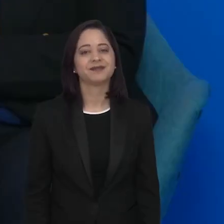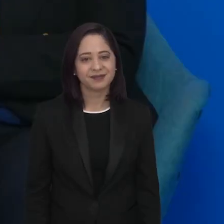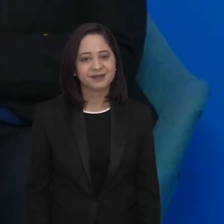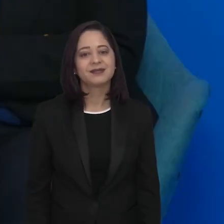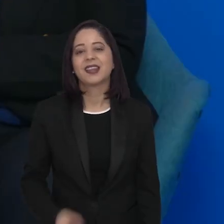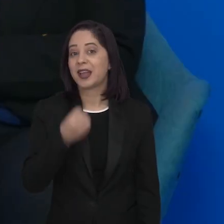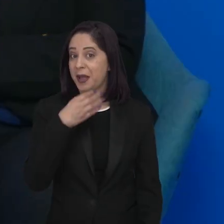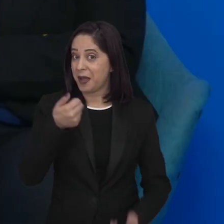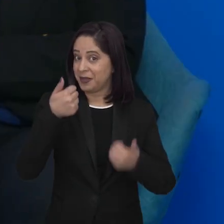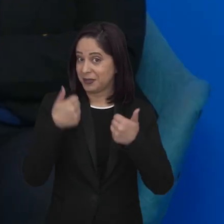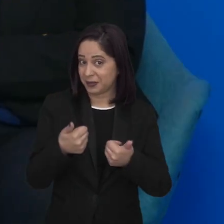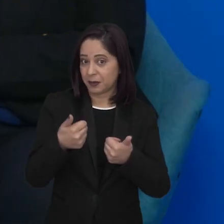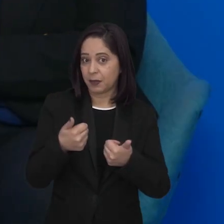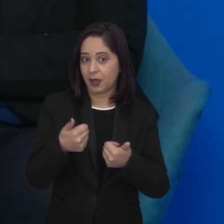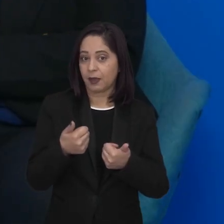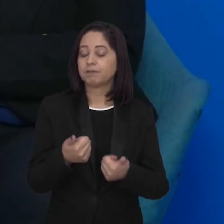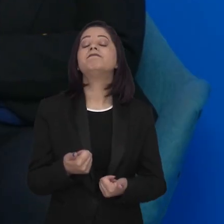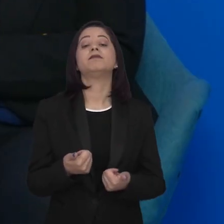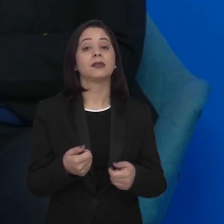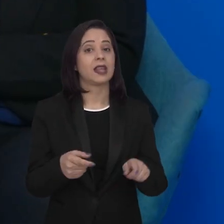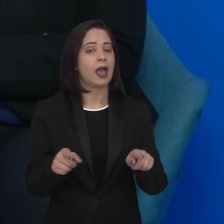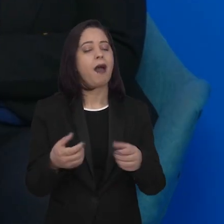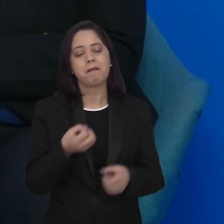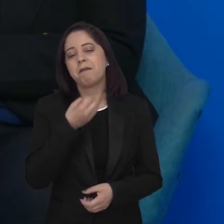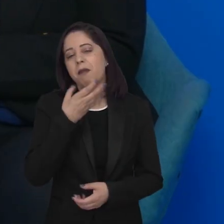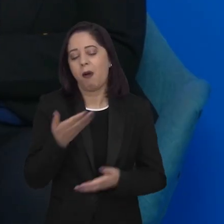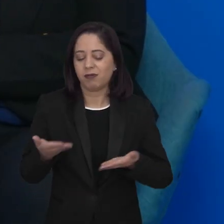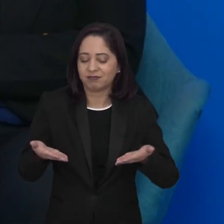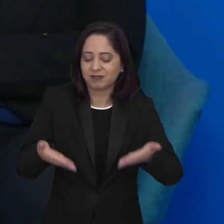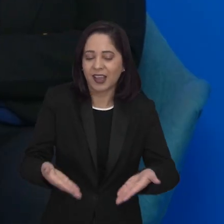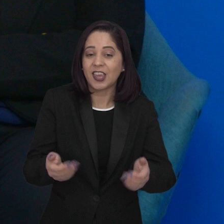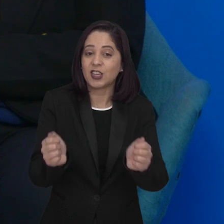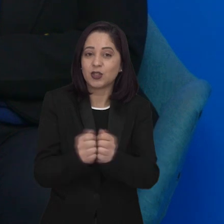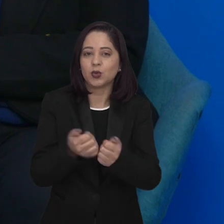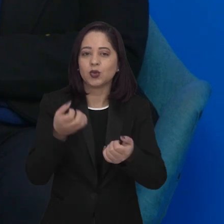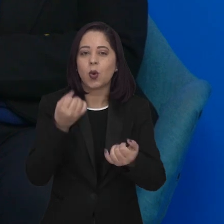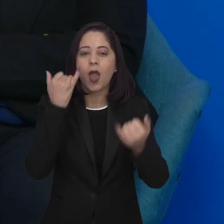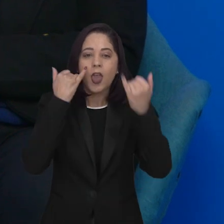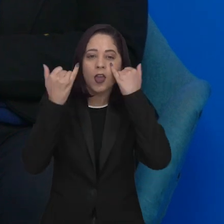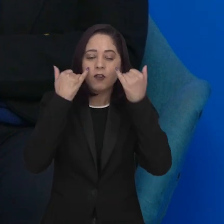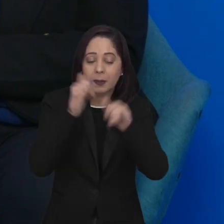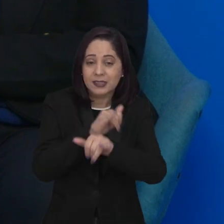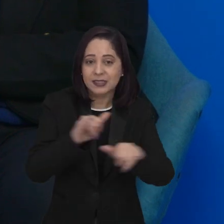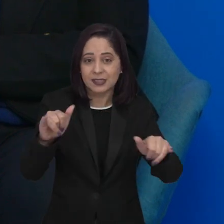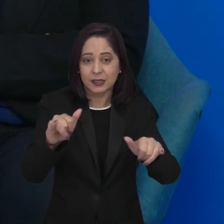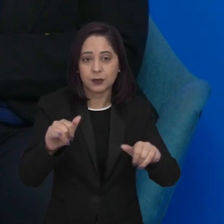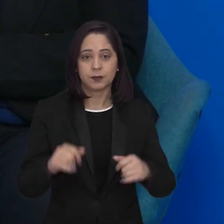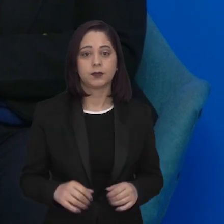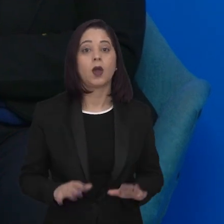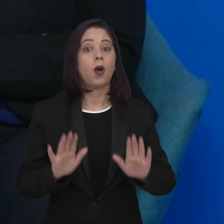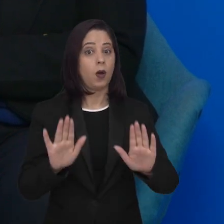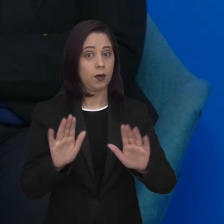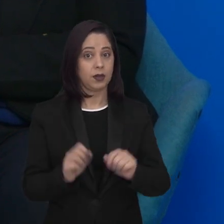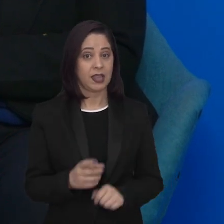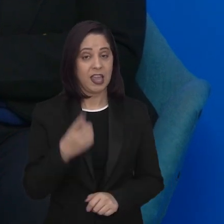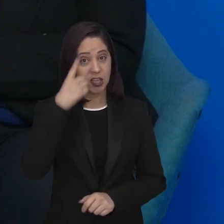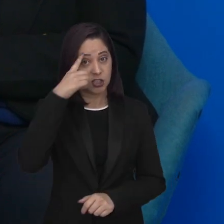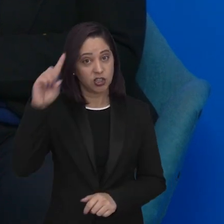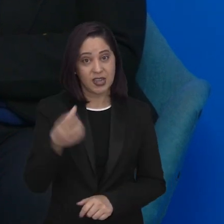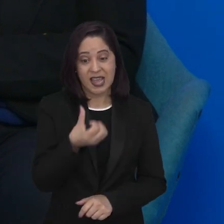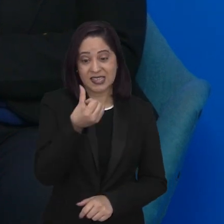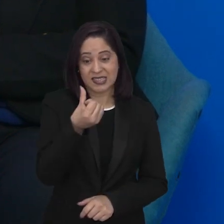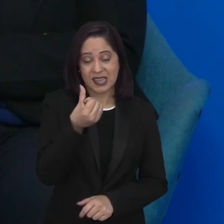Isso mesmo, João. Tudo bem com você? Bom participar aqui também do Cidadania em Pauta, levar informação para a população. Gente, olha só,